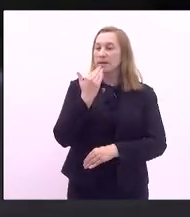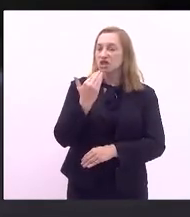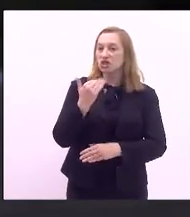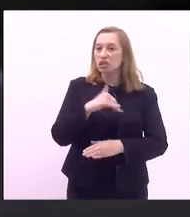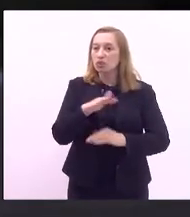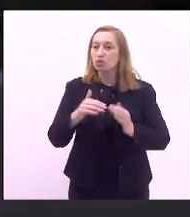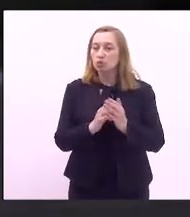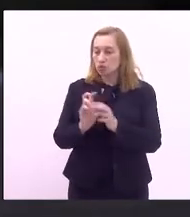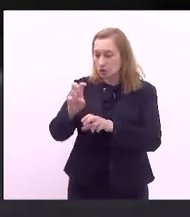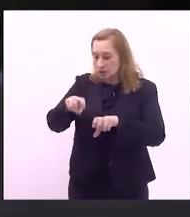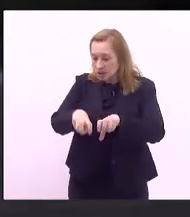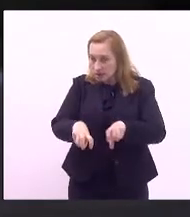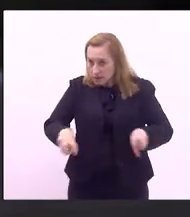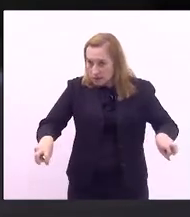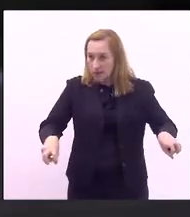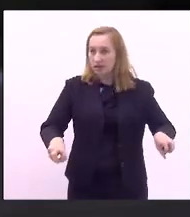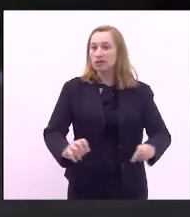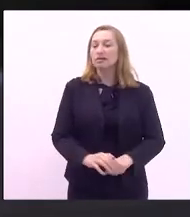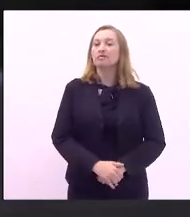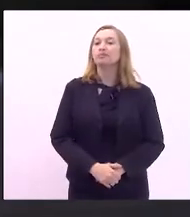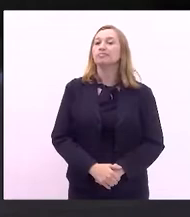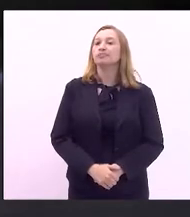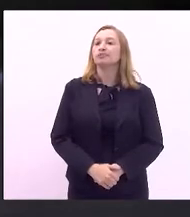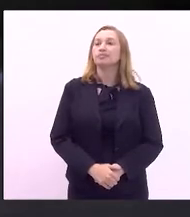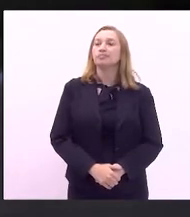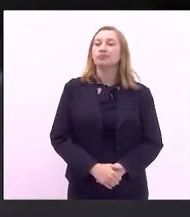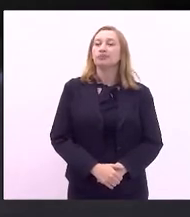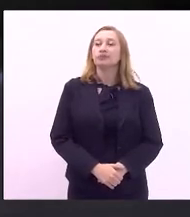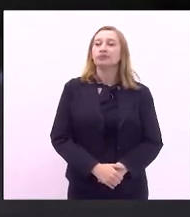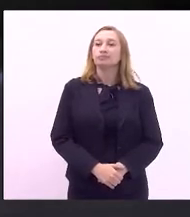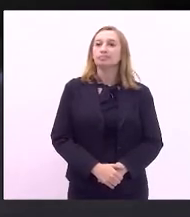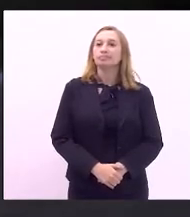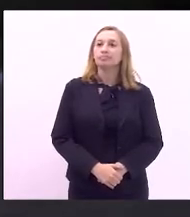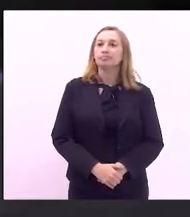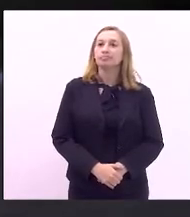assentasse tomar seus lugares